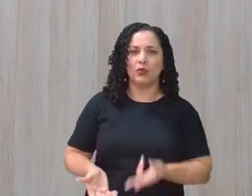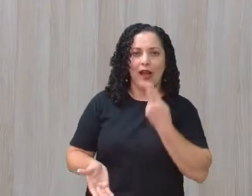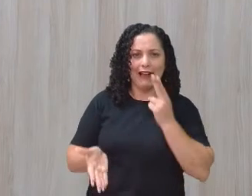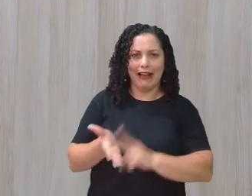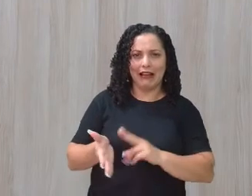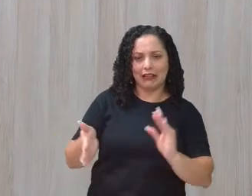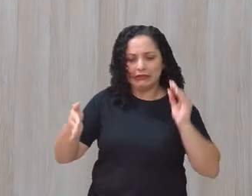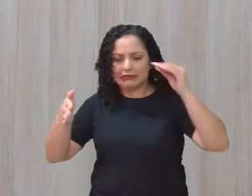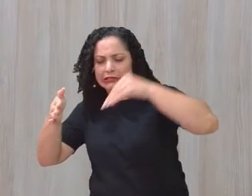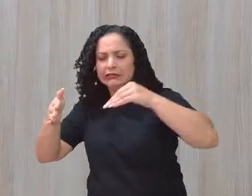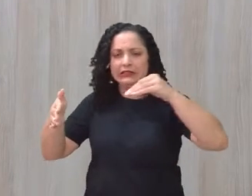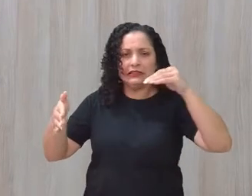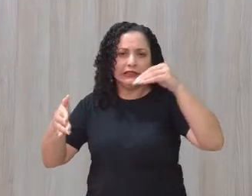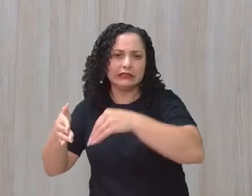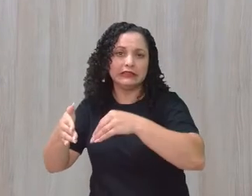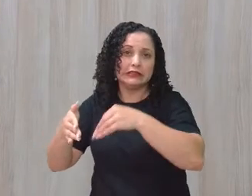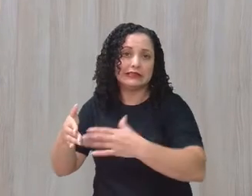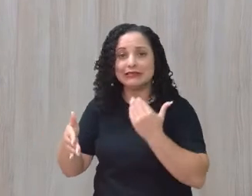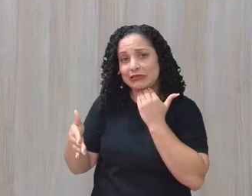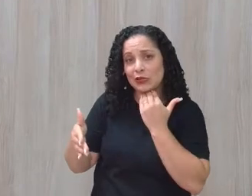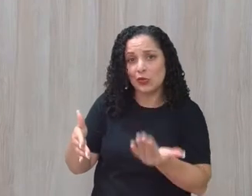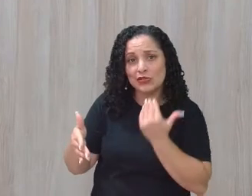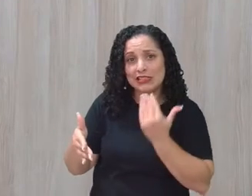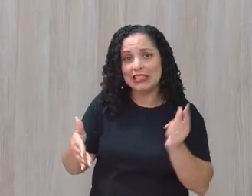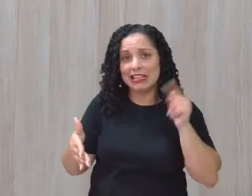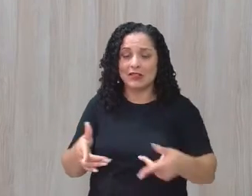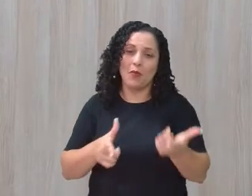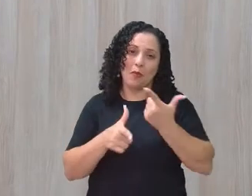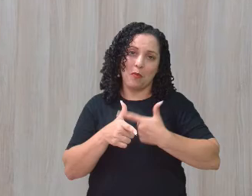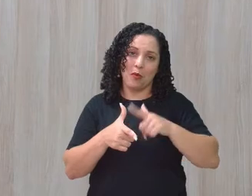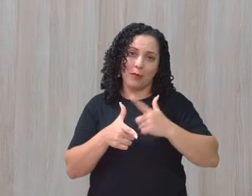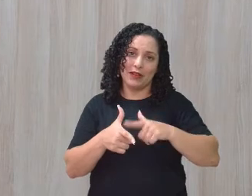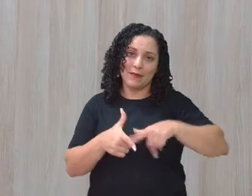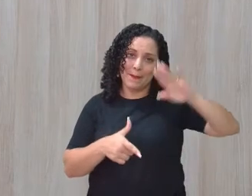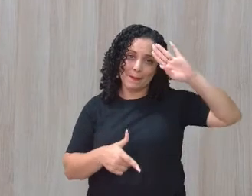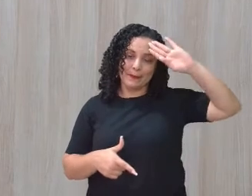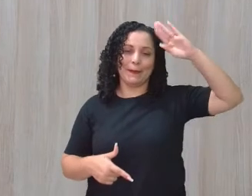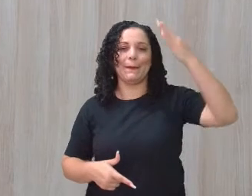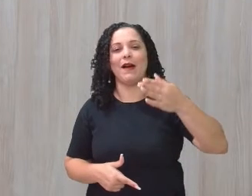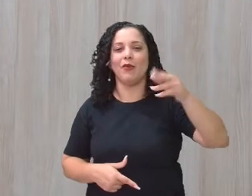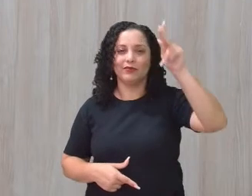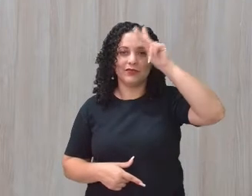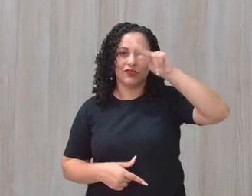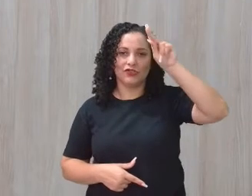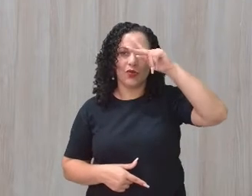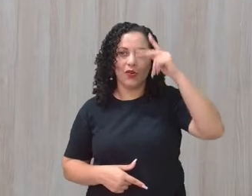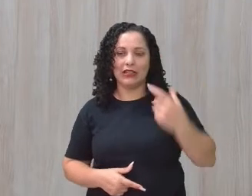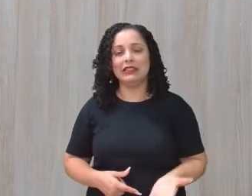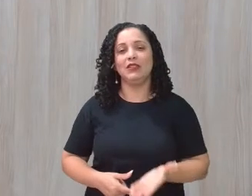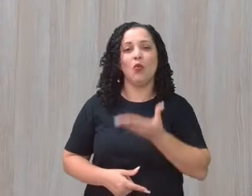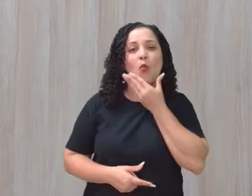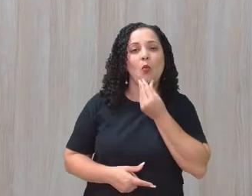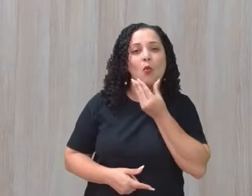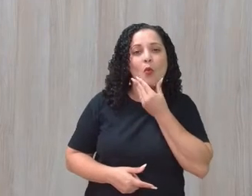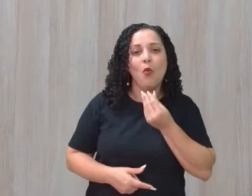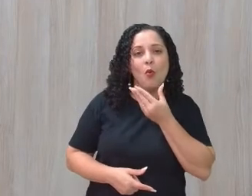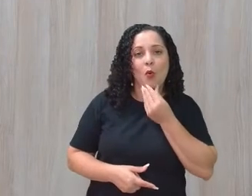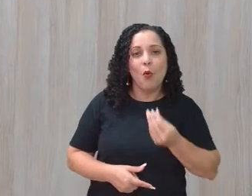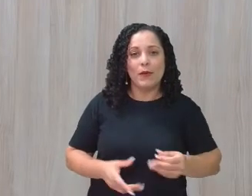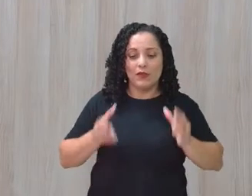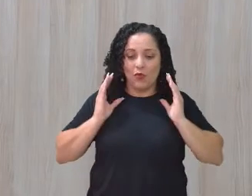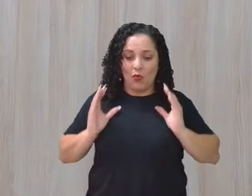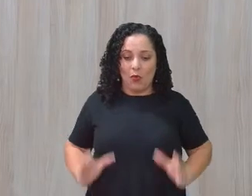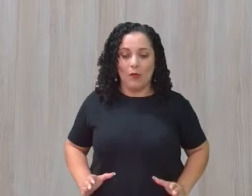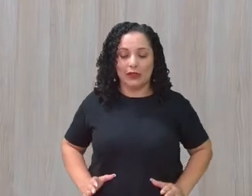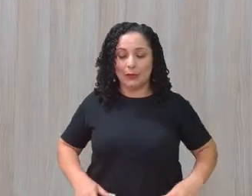não consegue. Então, esse é o conflito principal da historinha e faz com que o comportamento